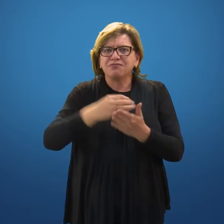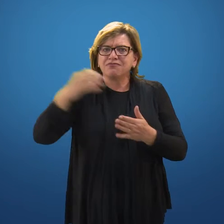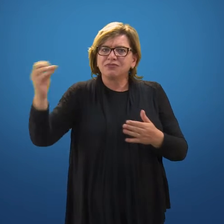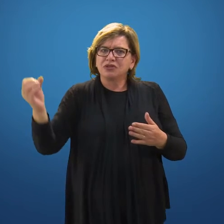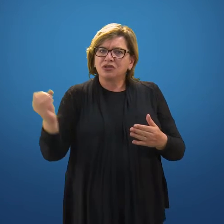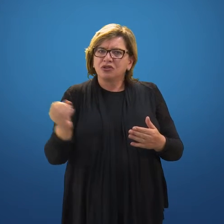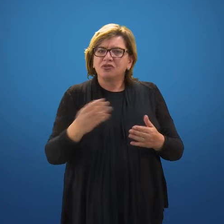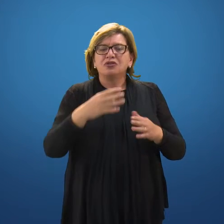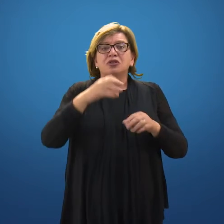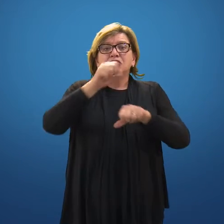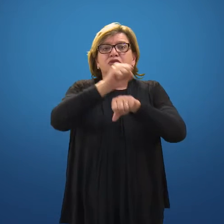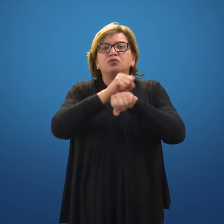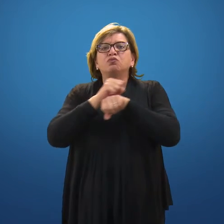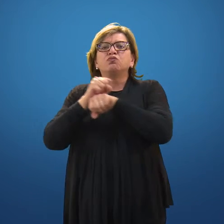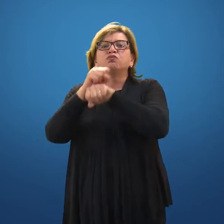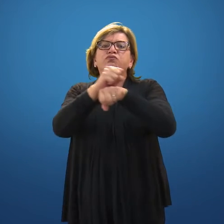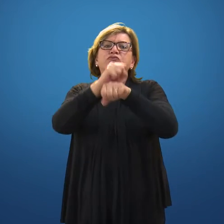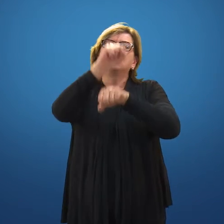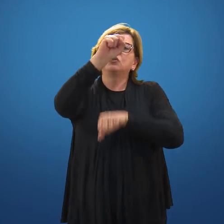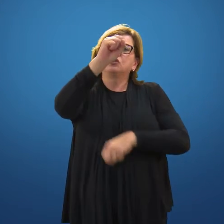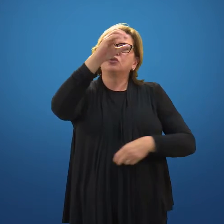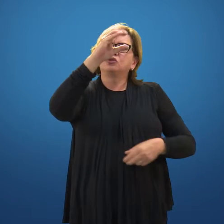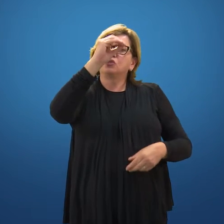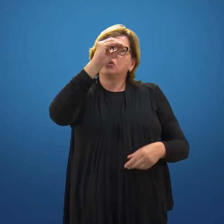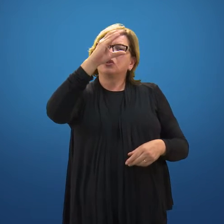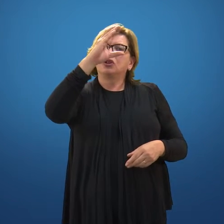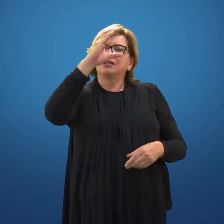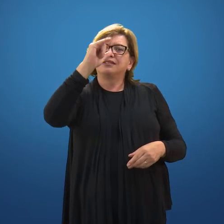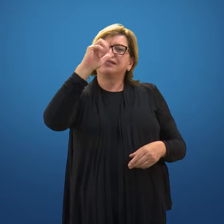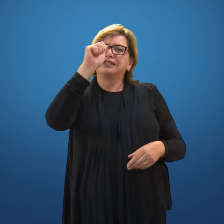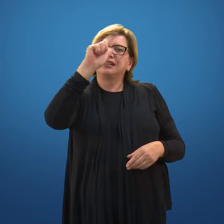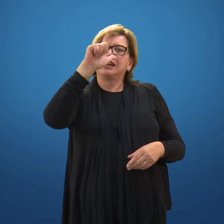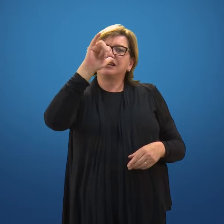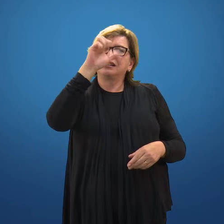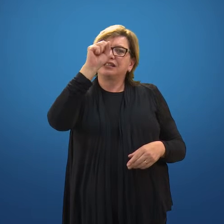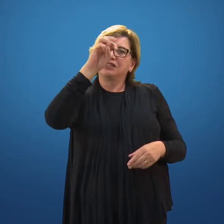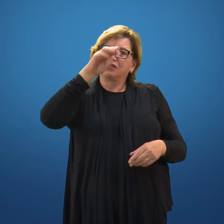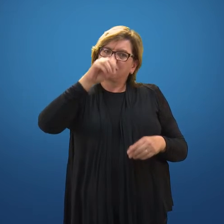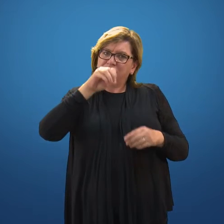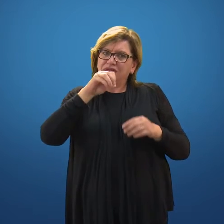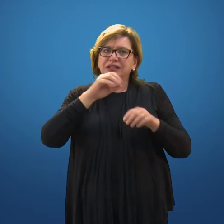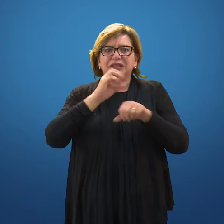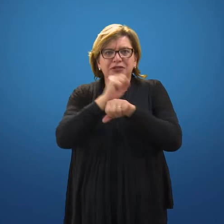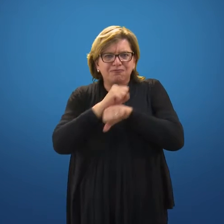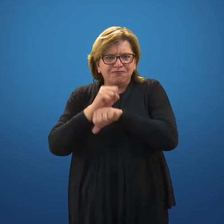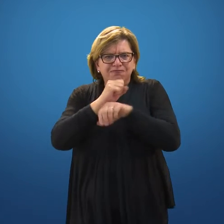seria o socialismo. E ele ia se desenvolver até a ponto de também